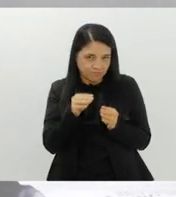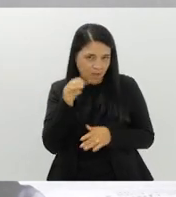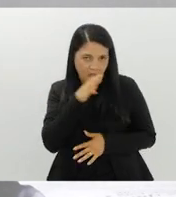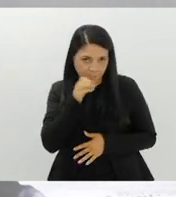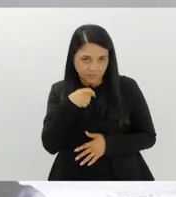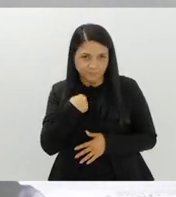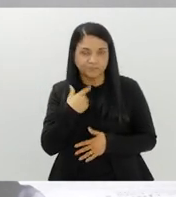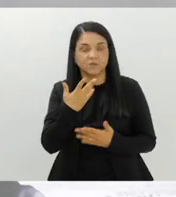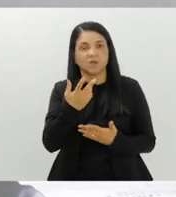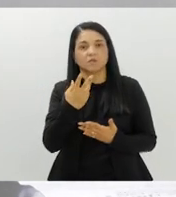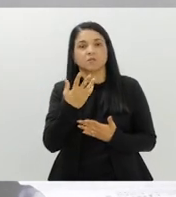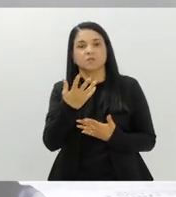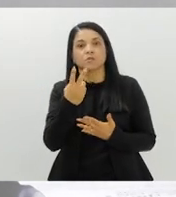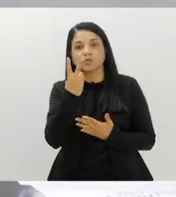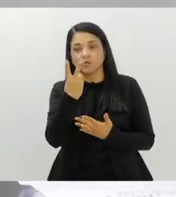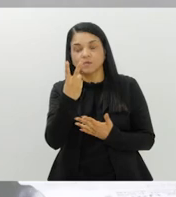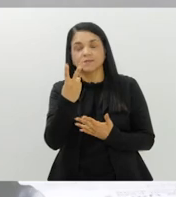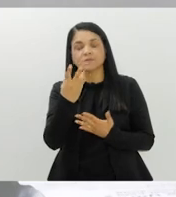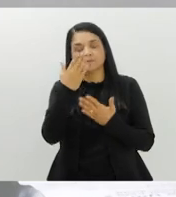2 agradecimentos à UF.